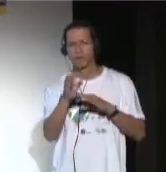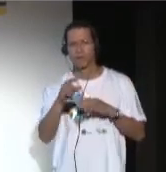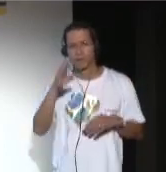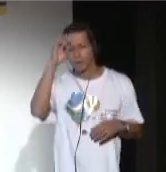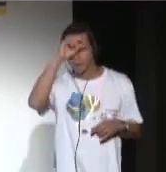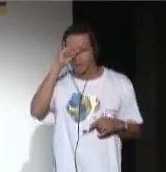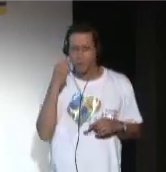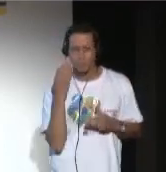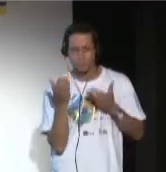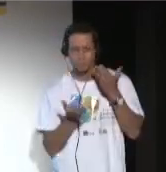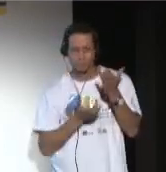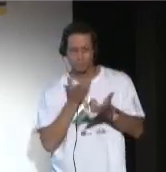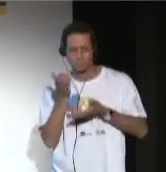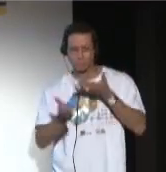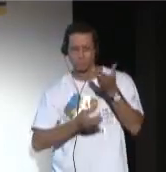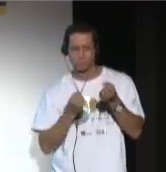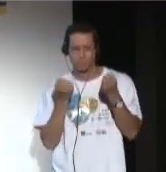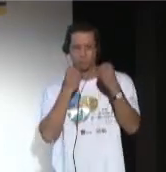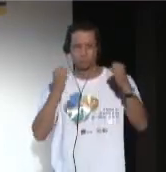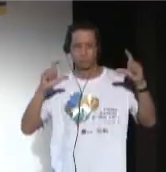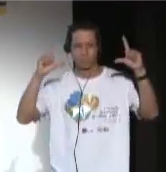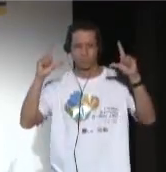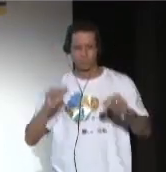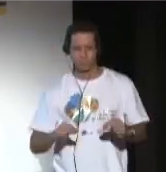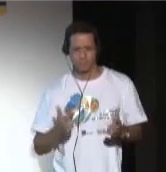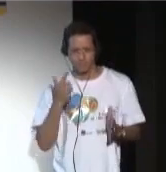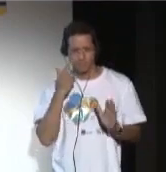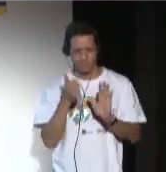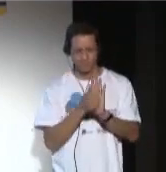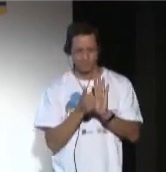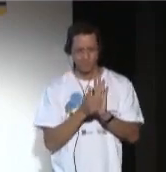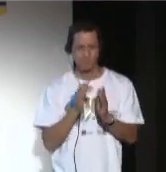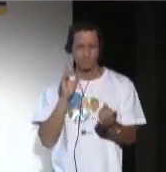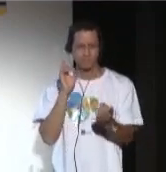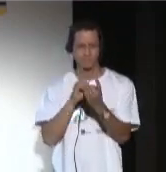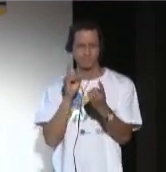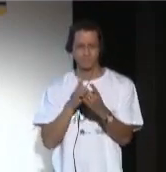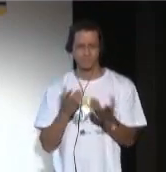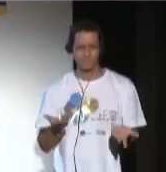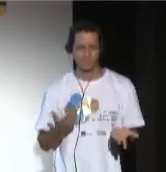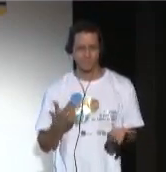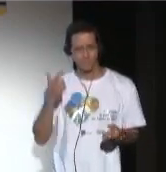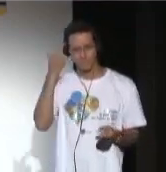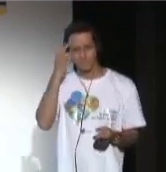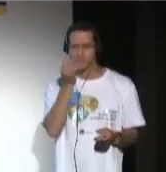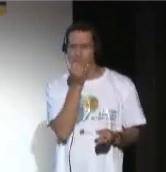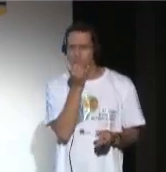estresse, com uma abordagem mais positiva. Vamos pensar então naquele problema de bullying.